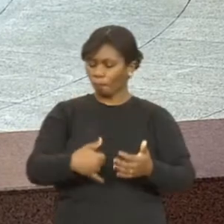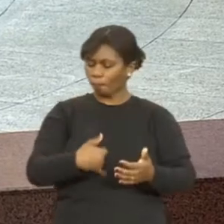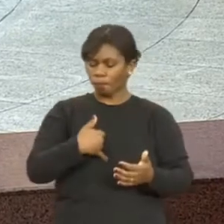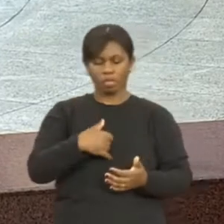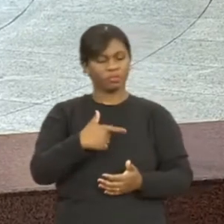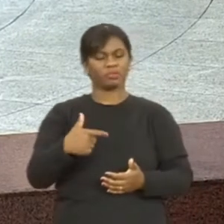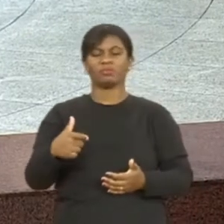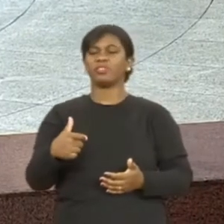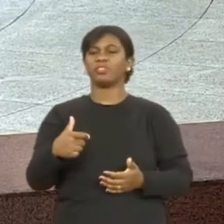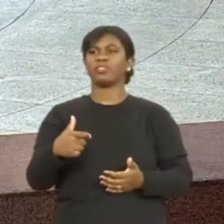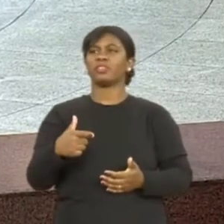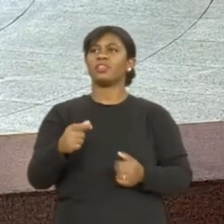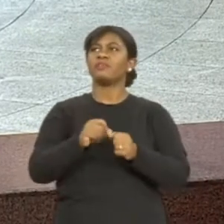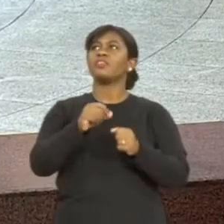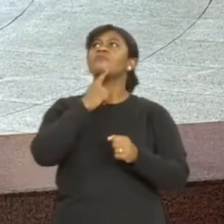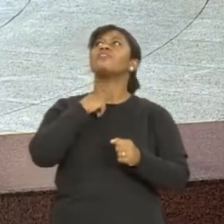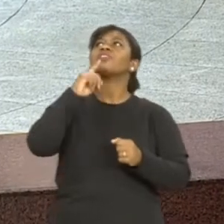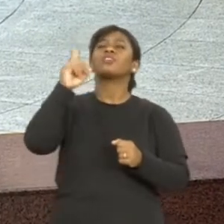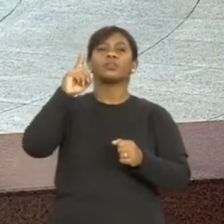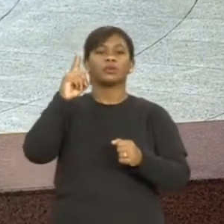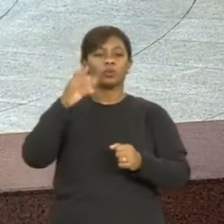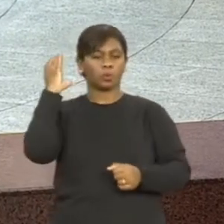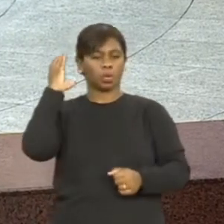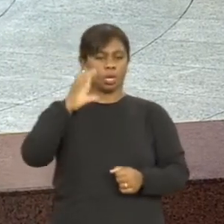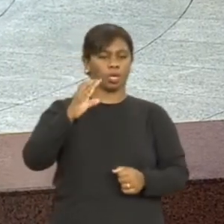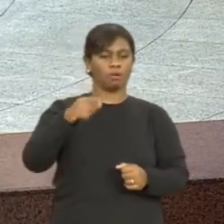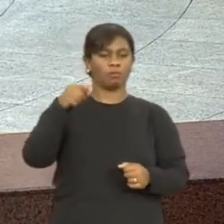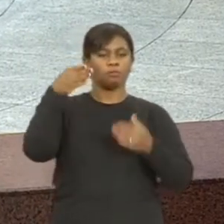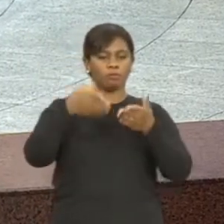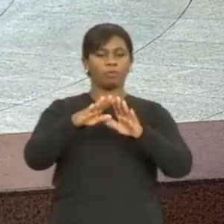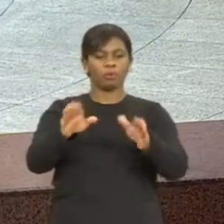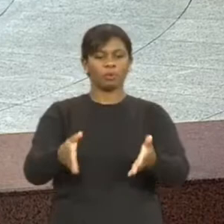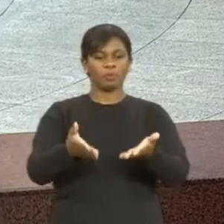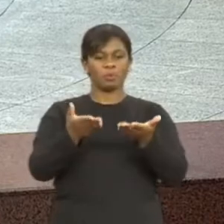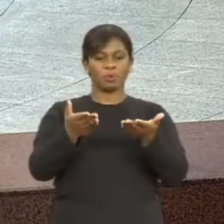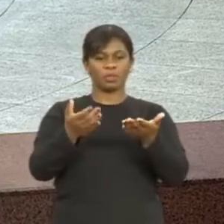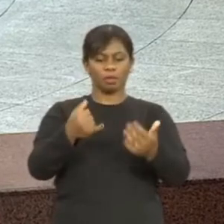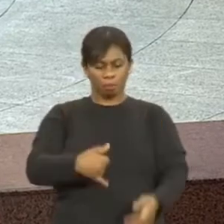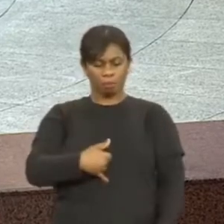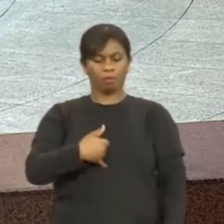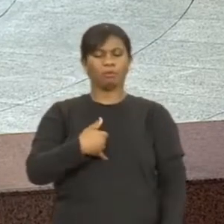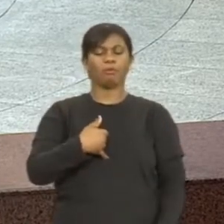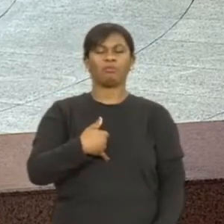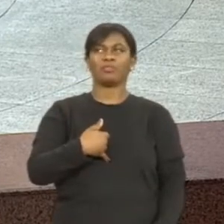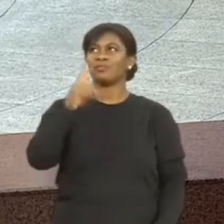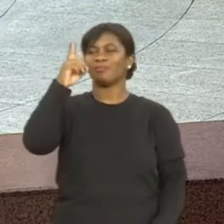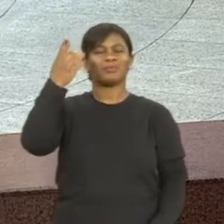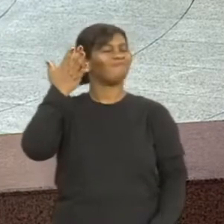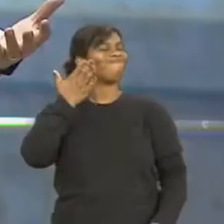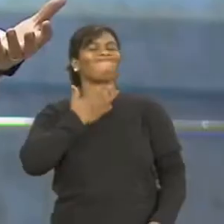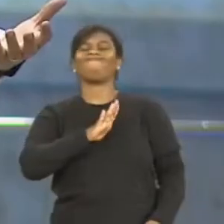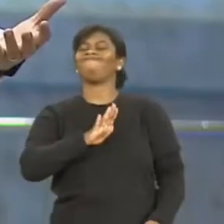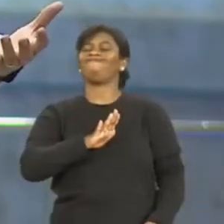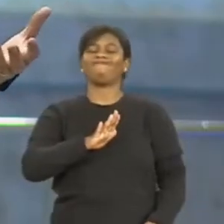Quando Caim veio para o altar, veio cheio de si e trouxe o que não era para trazer. E Deus não aceitou ele, nem